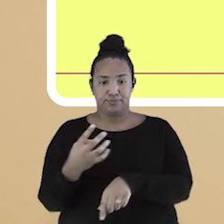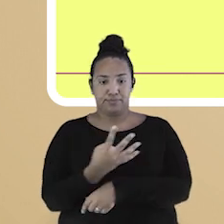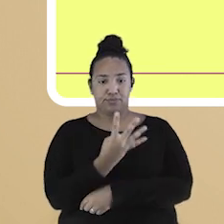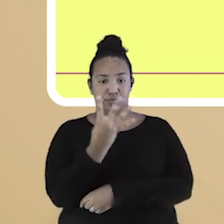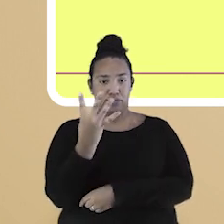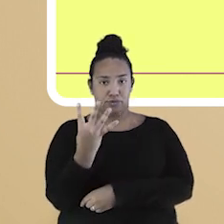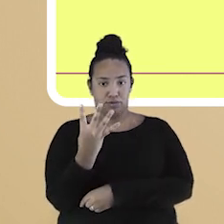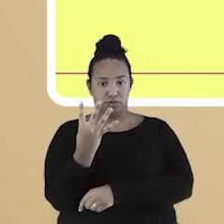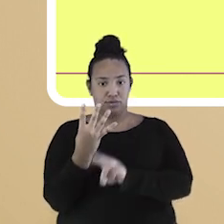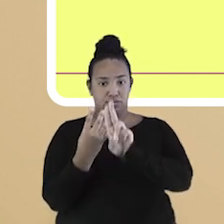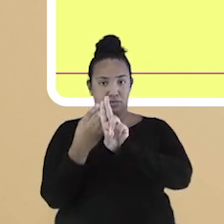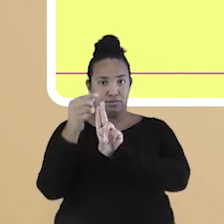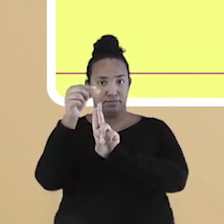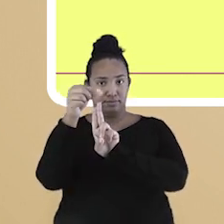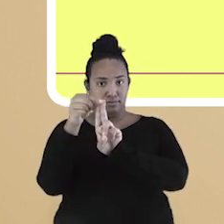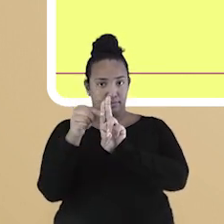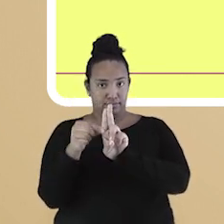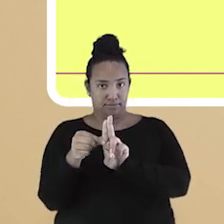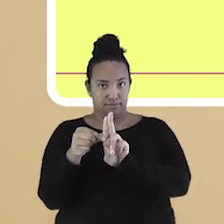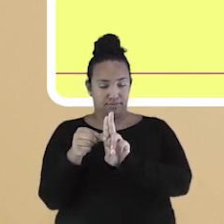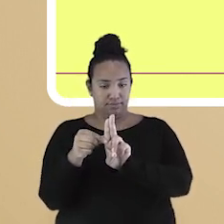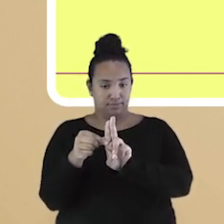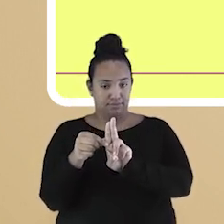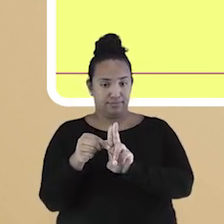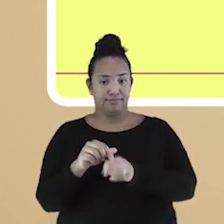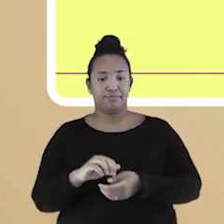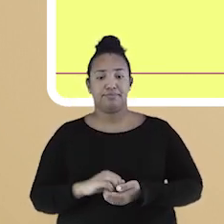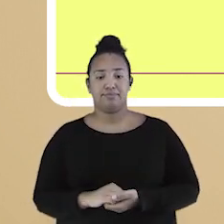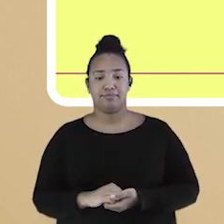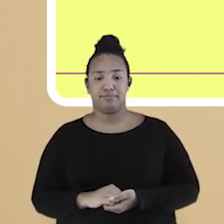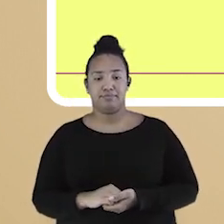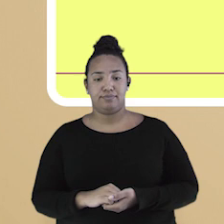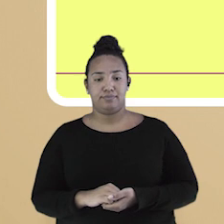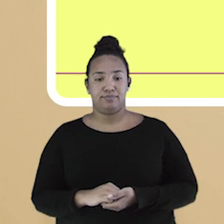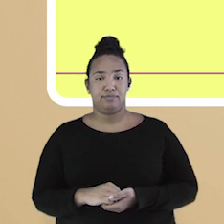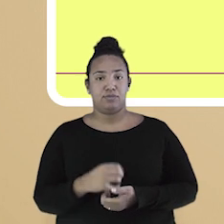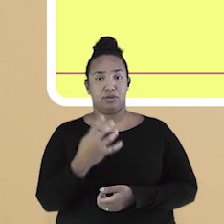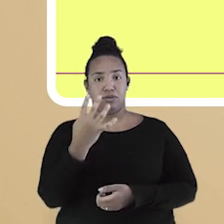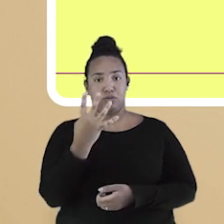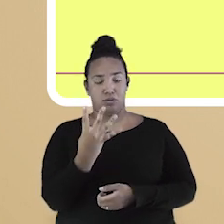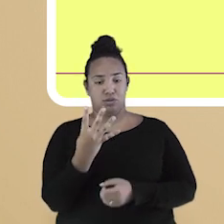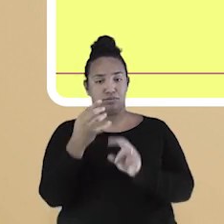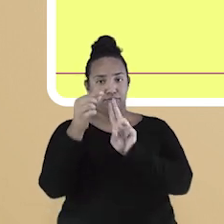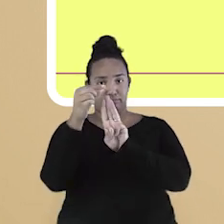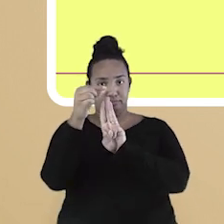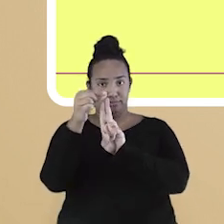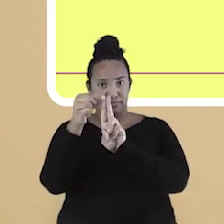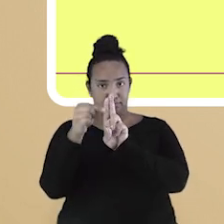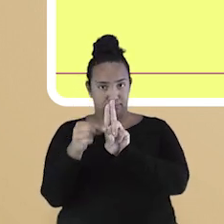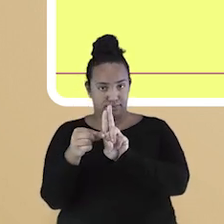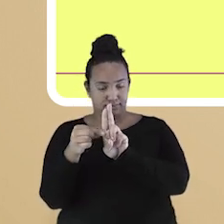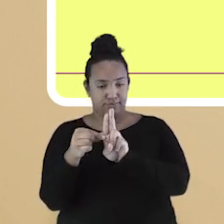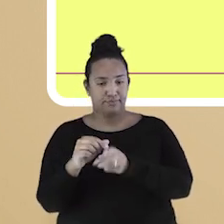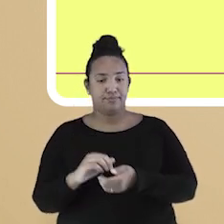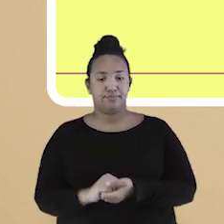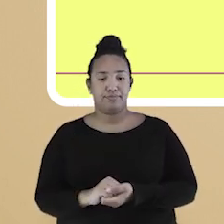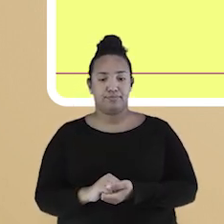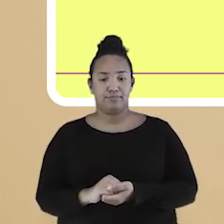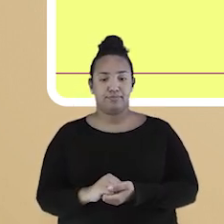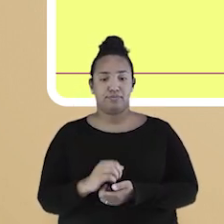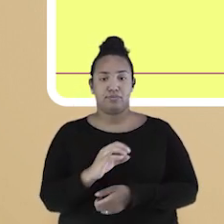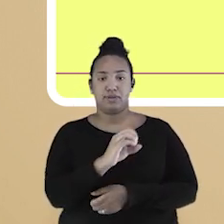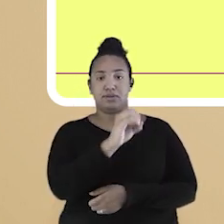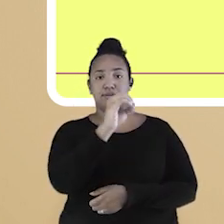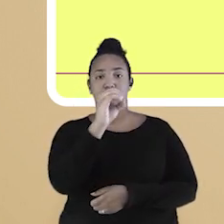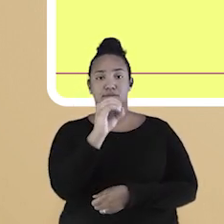na posição das dezenas. Então, são 4 dezenas. O 0, ele está na